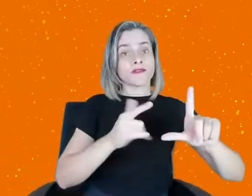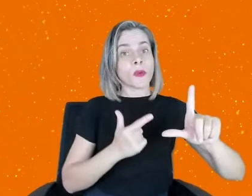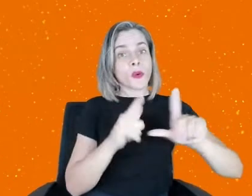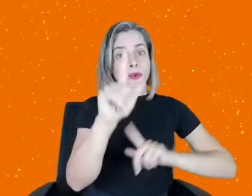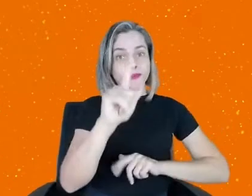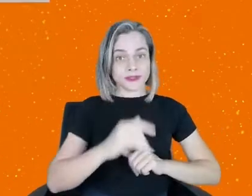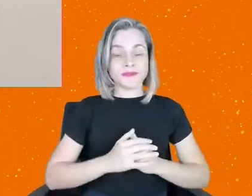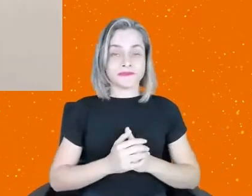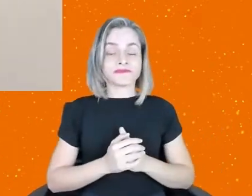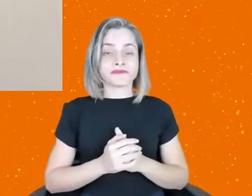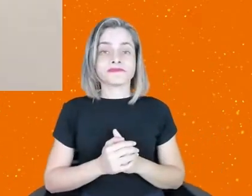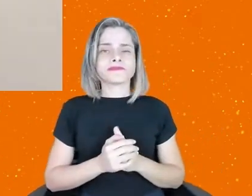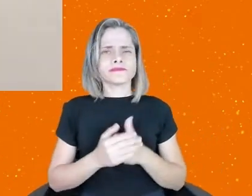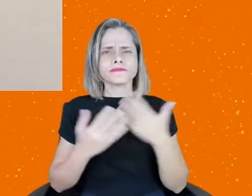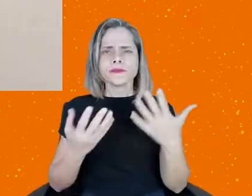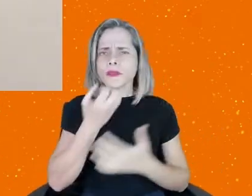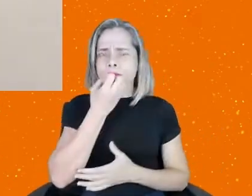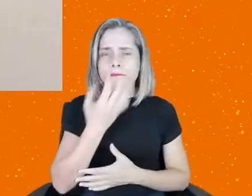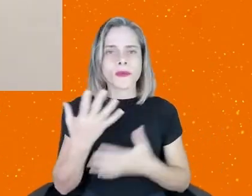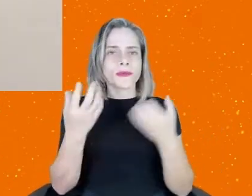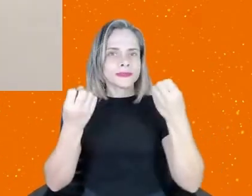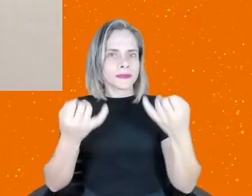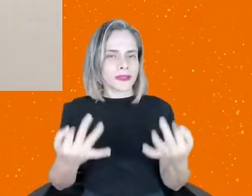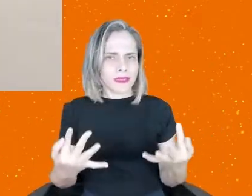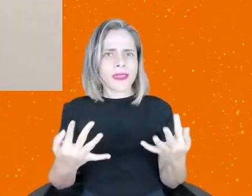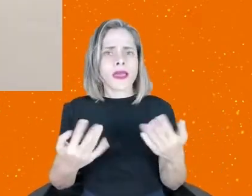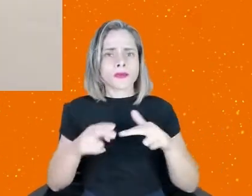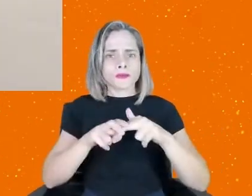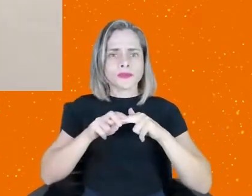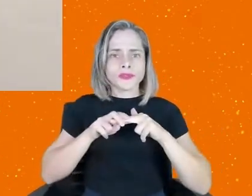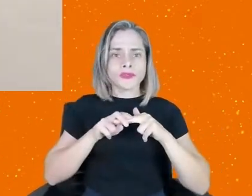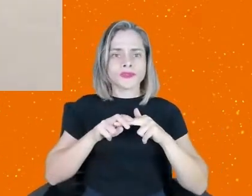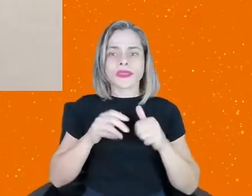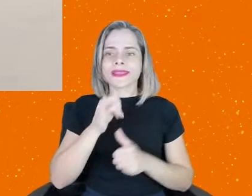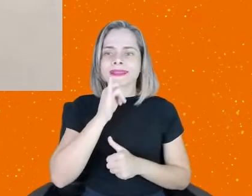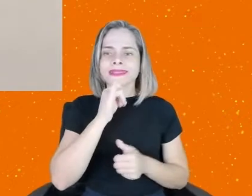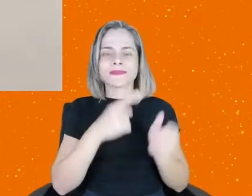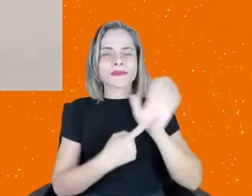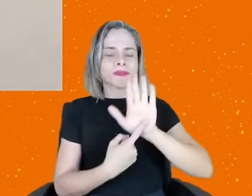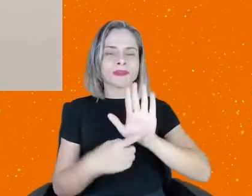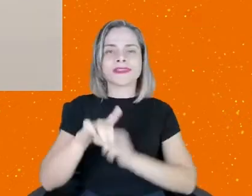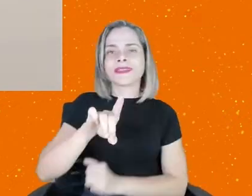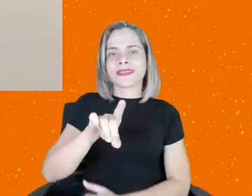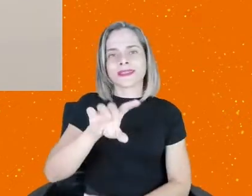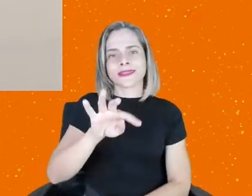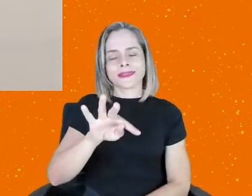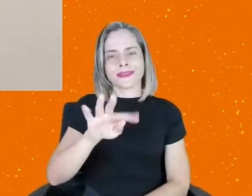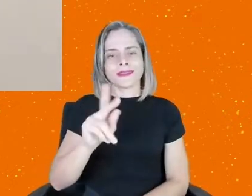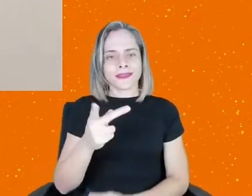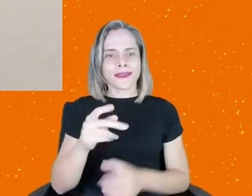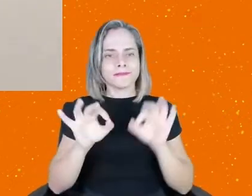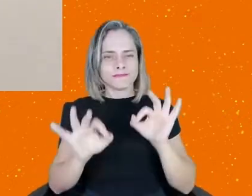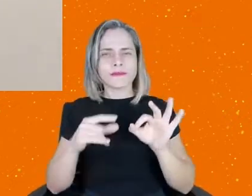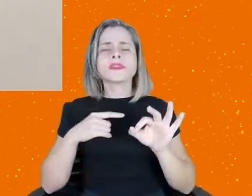né gente é bom a gente sempre forçar não é por isso que eu tô colocando isso um exemplo aqui do dth existem muitas regiões